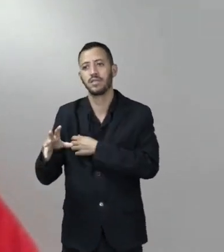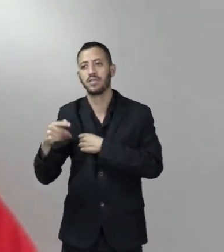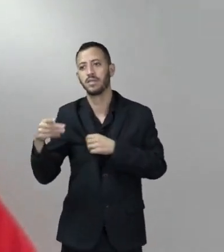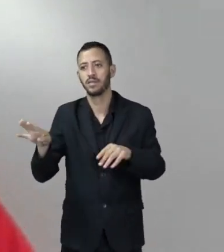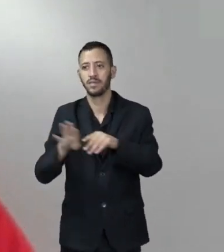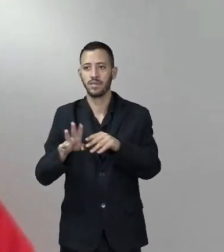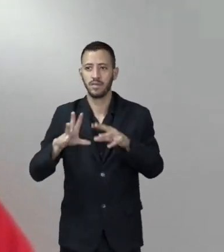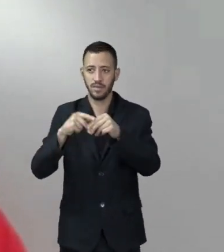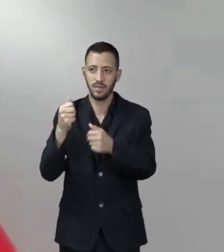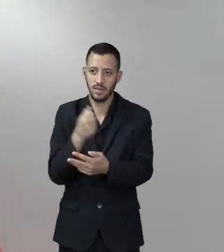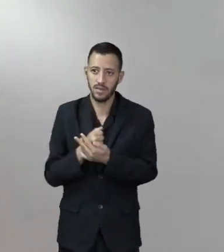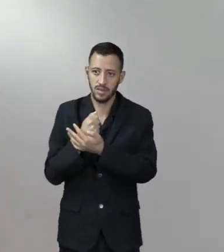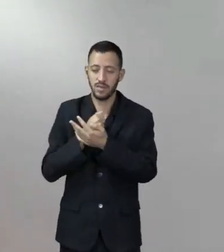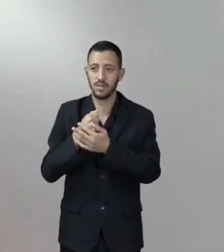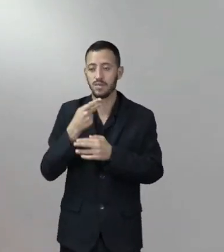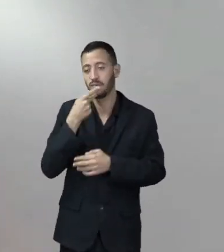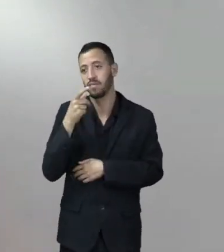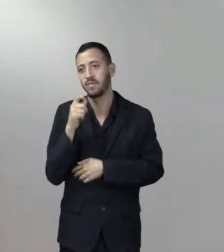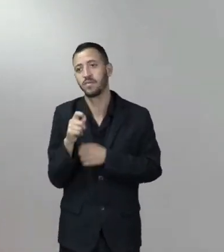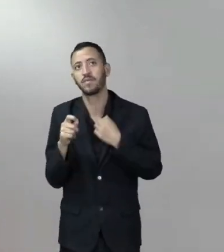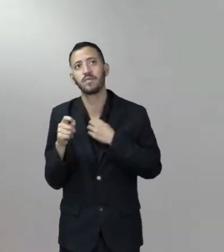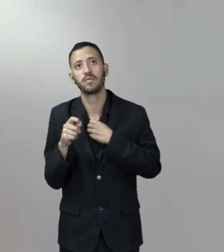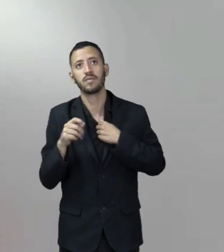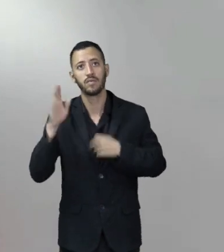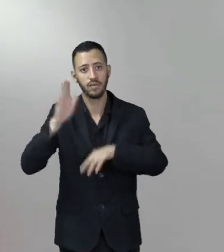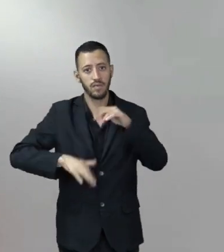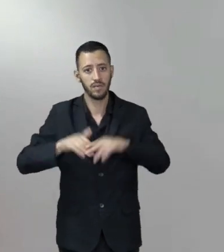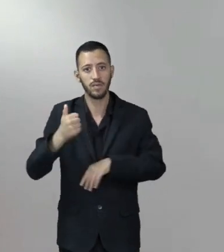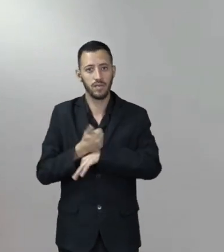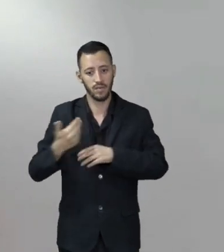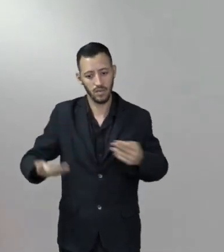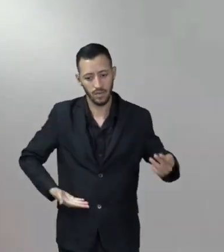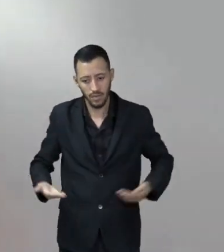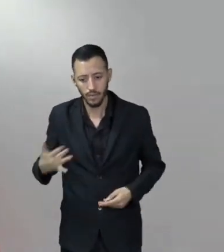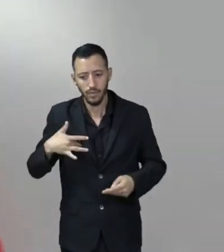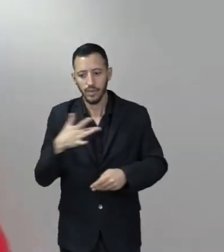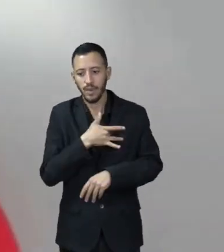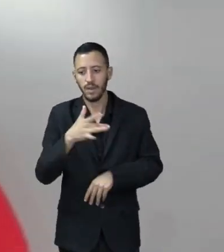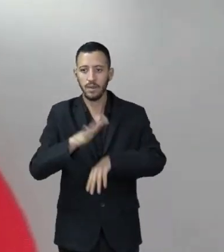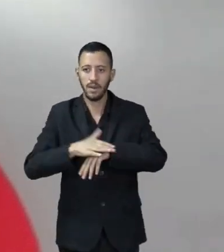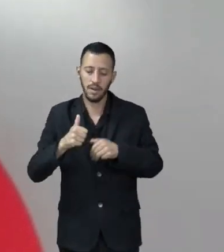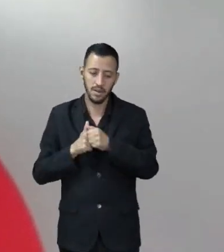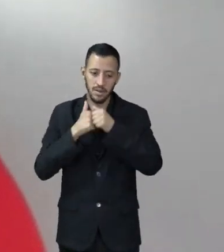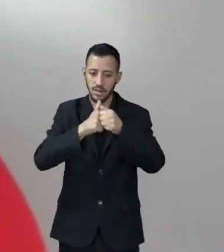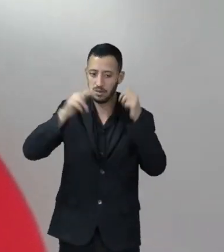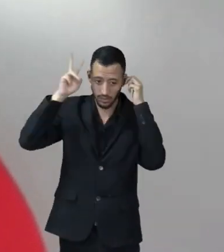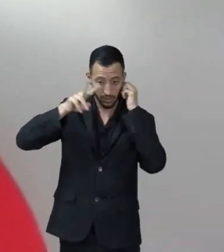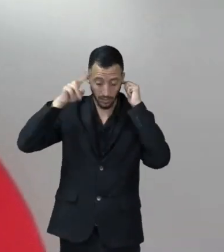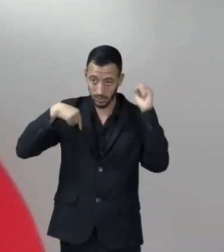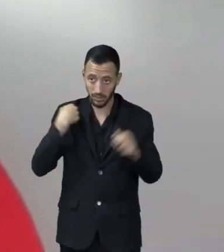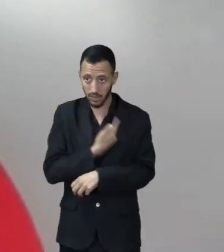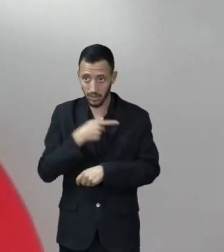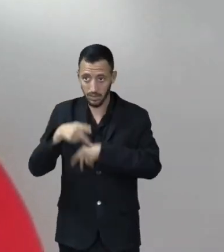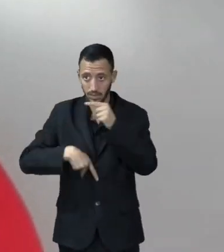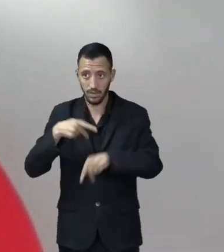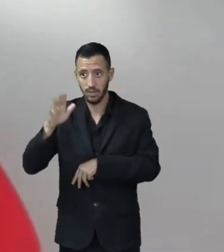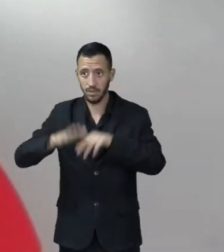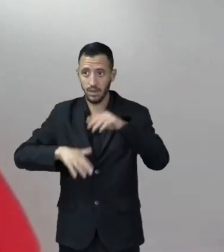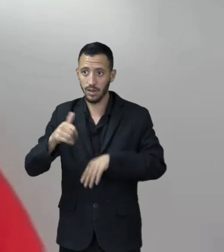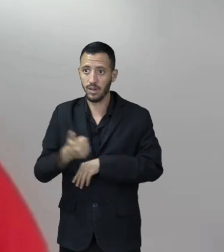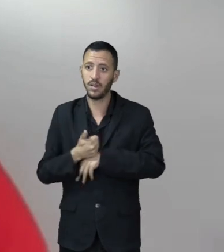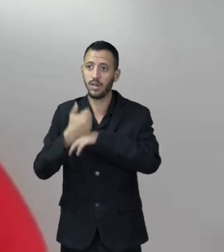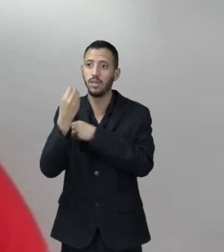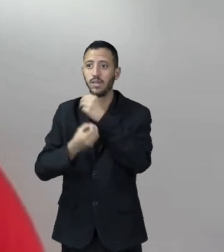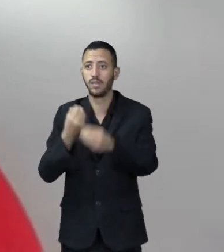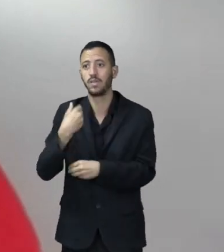corporativista, mas a farmácia e o farmacêutico são aqueles profissionais de serviço de saúde que estão mais próximos, historicamente, da população. E são profissionais, né,